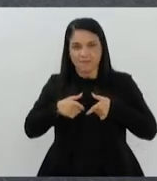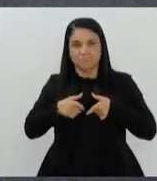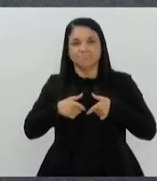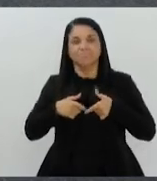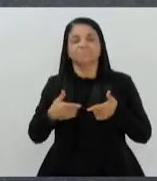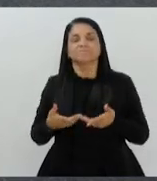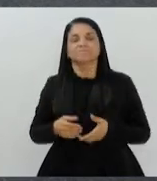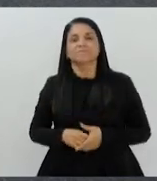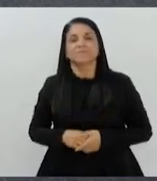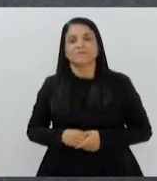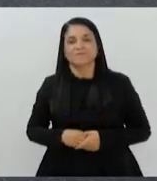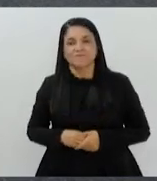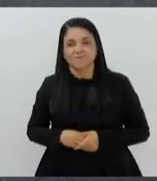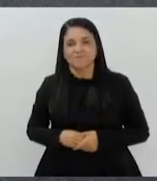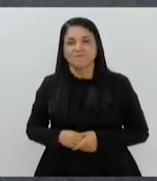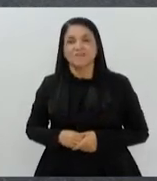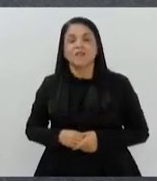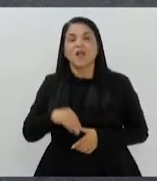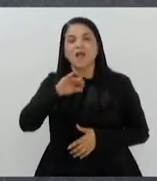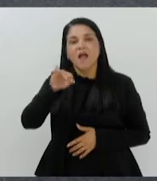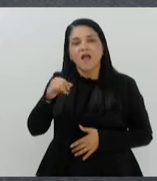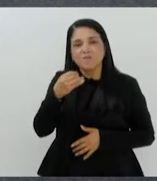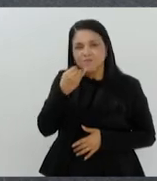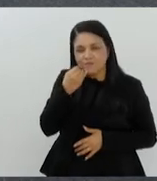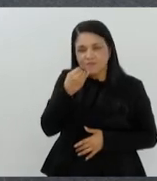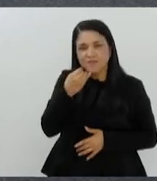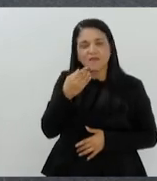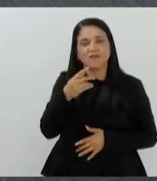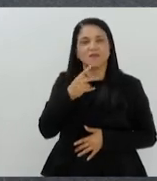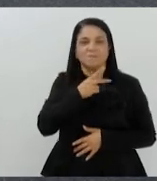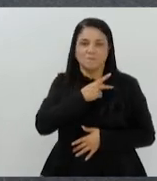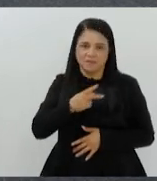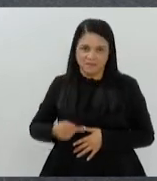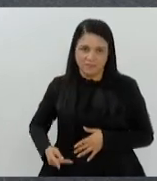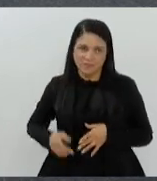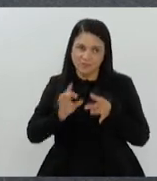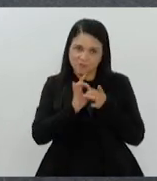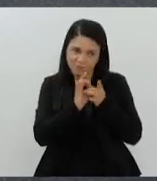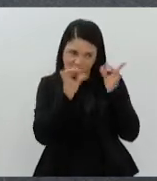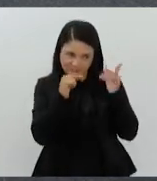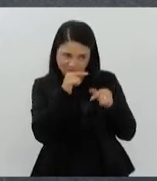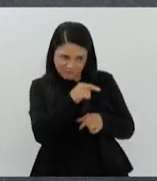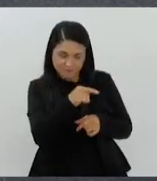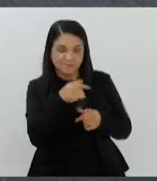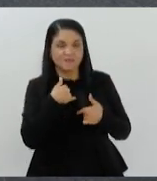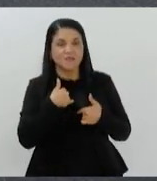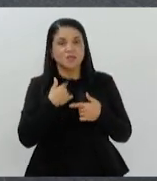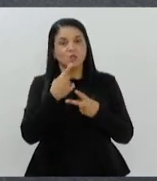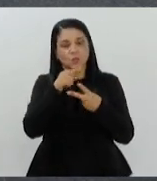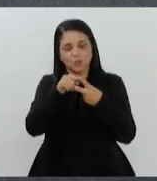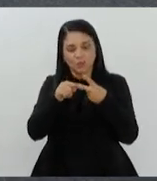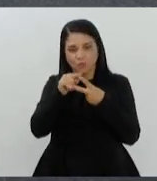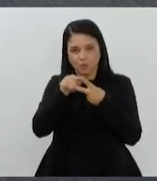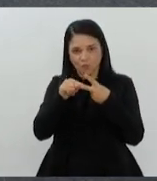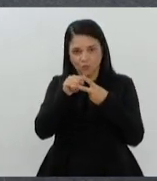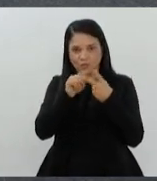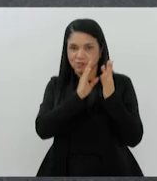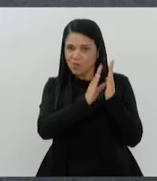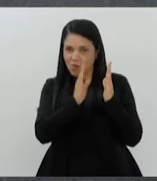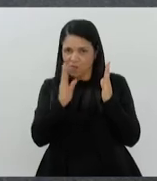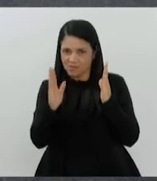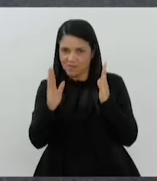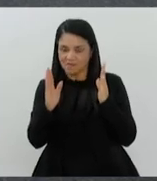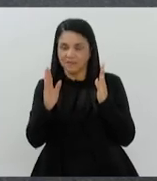momento. Mas eu queria aproveitar, presidente, com sua autorização, fazer duas questões de ordem aqui, já